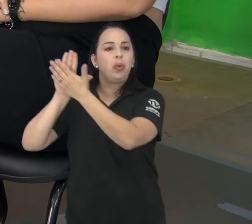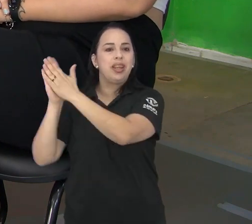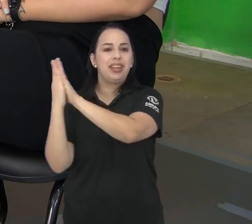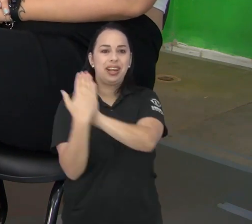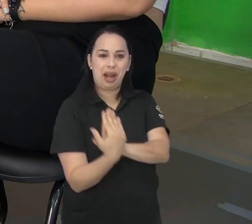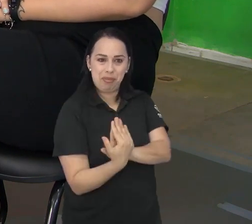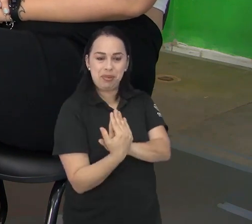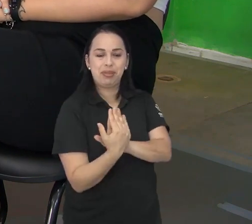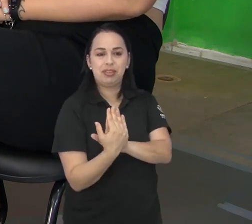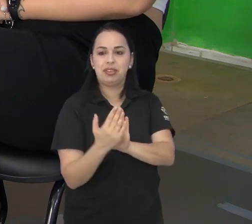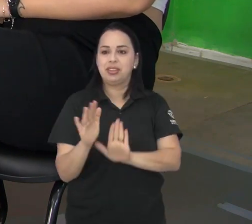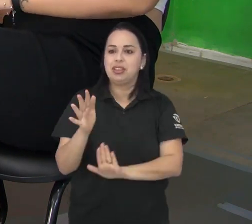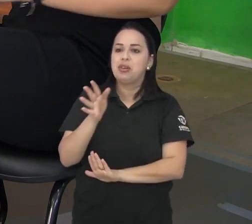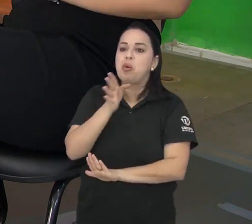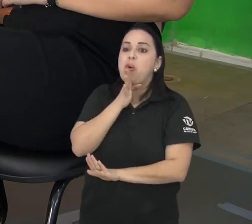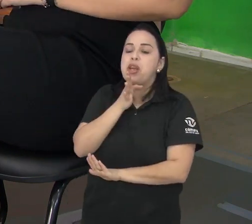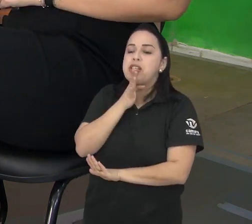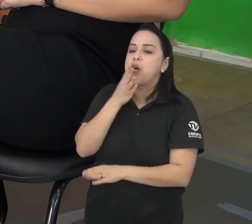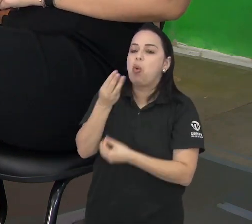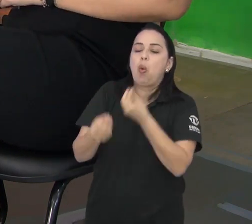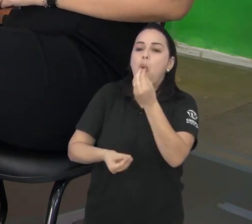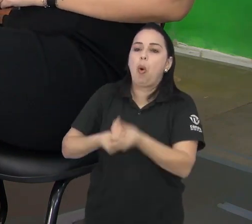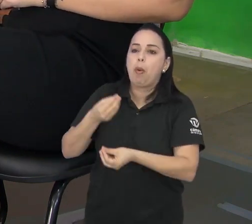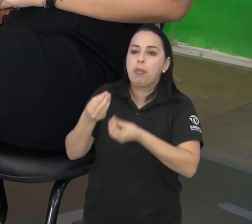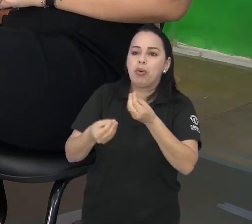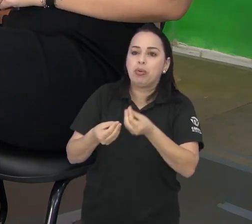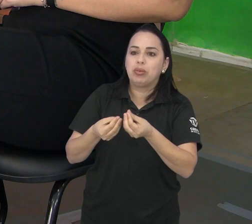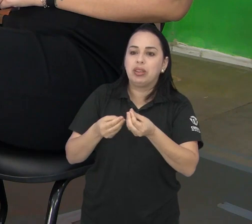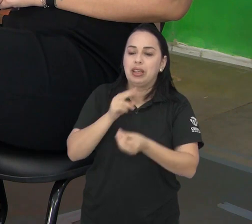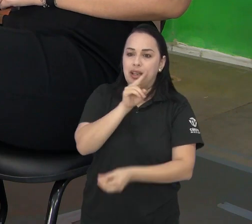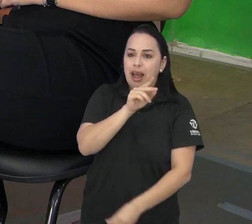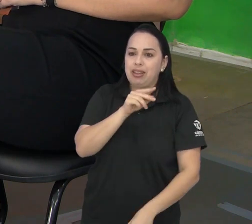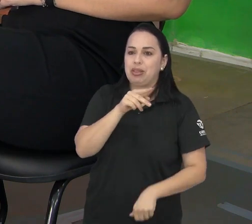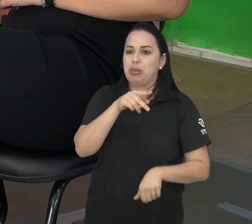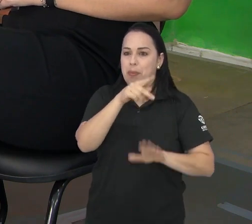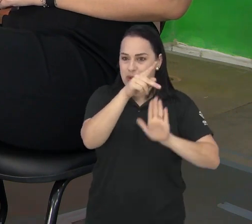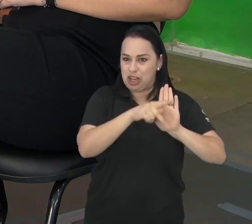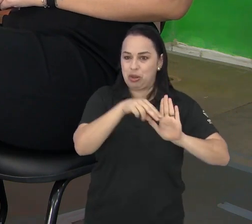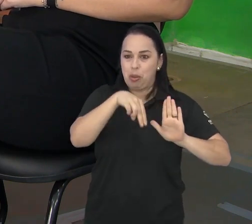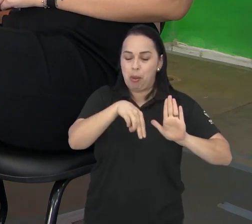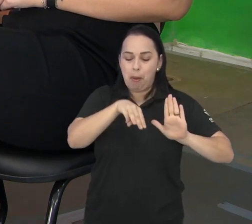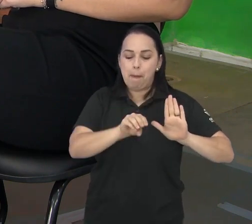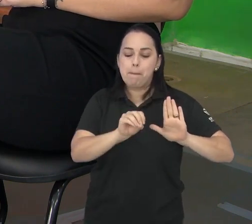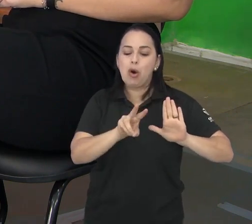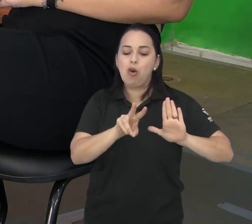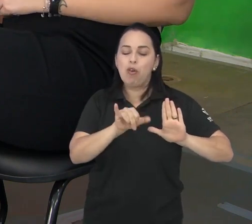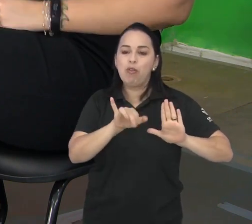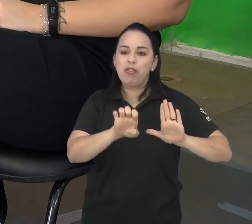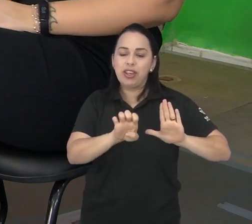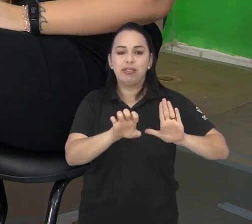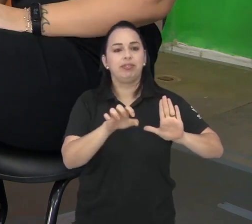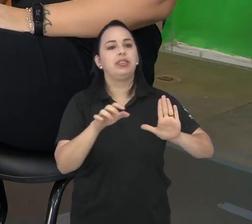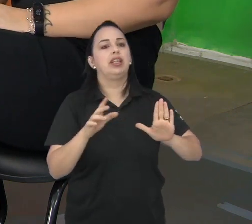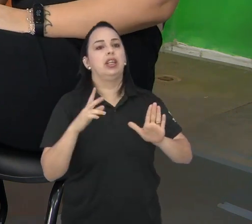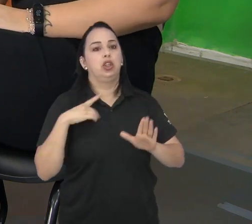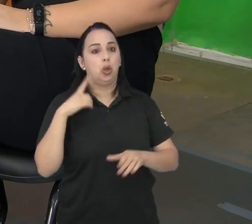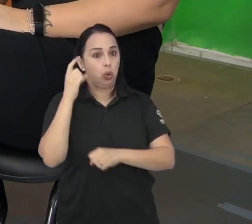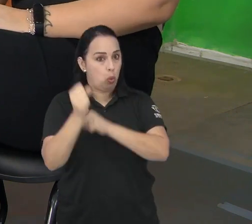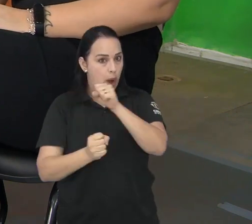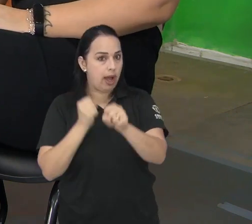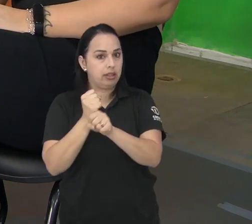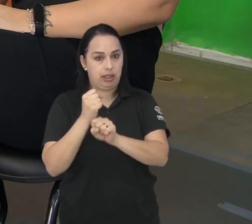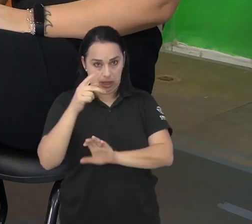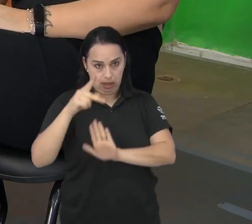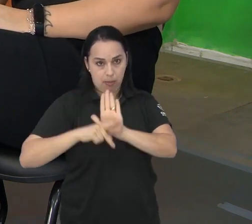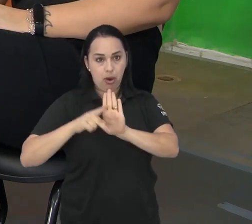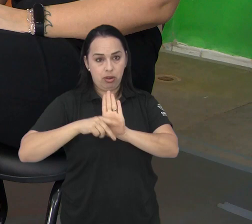no intercâmbio, né? E você os conheceu por meio do MOVE, que foi lá na Noruega? Sim, por meio do MOVE. E aí todo ano a